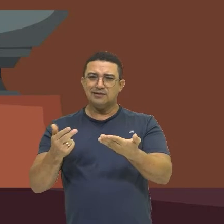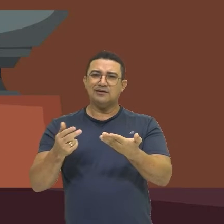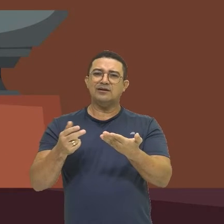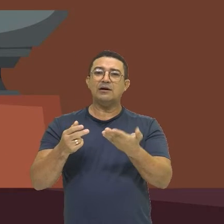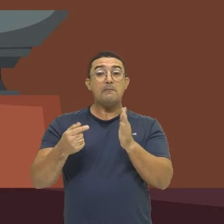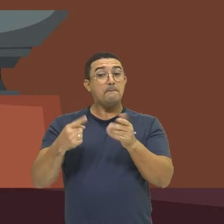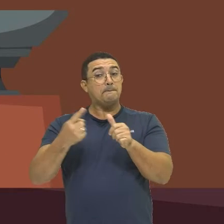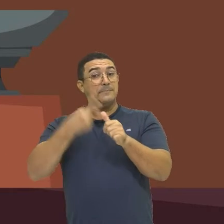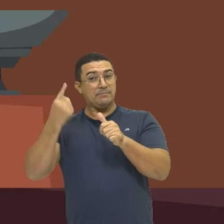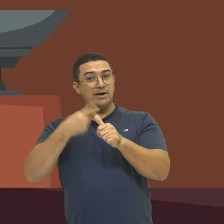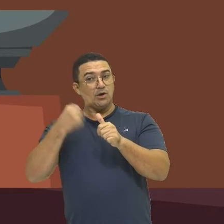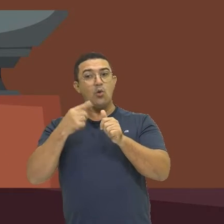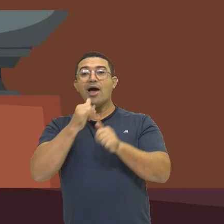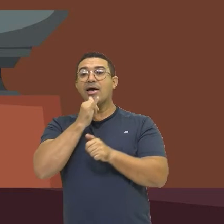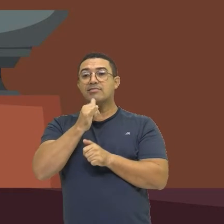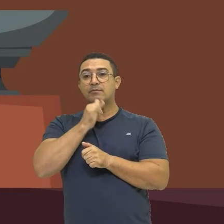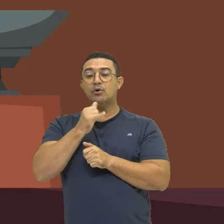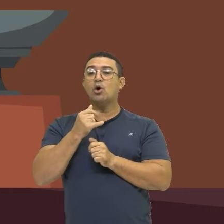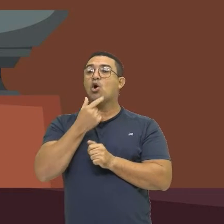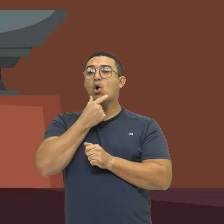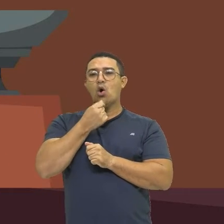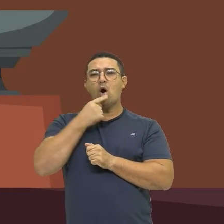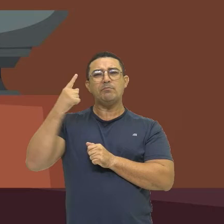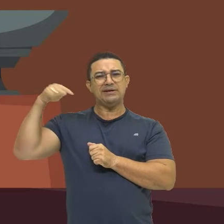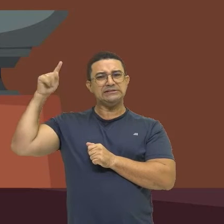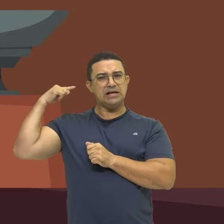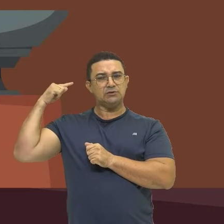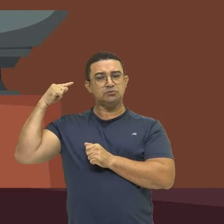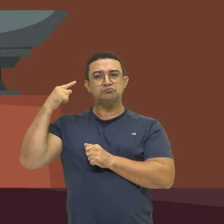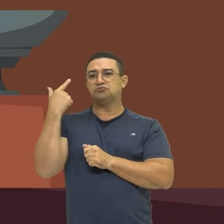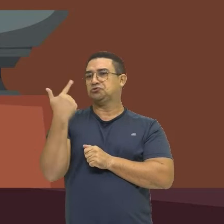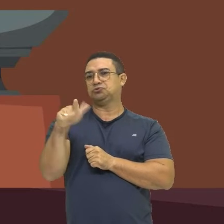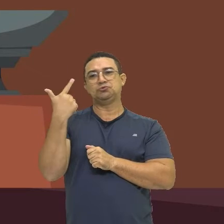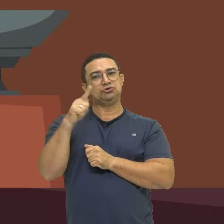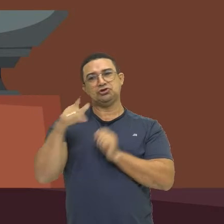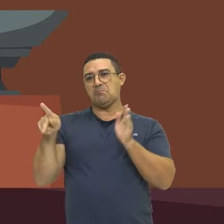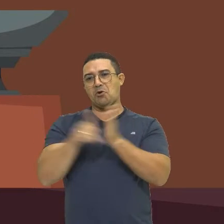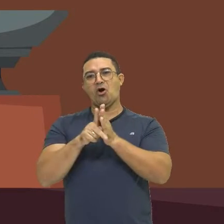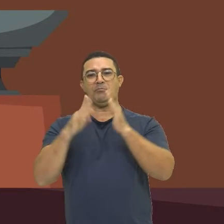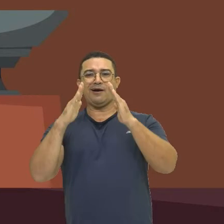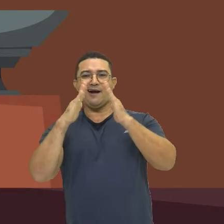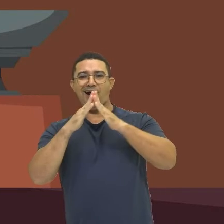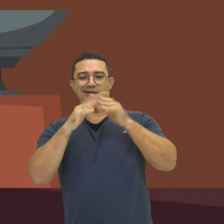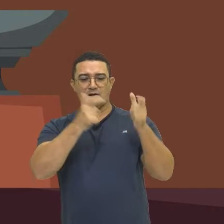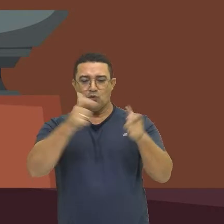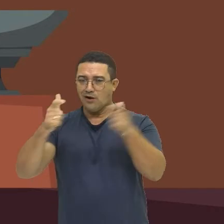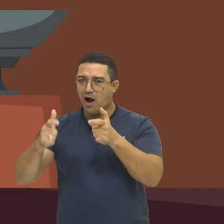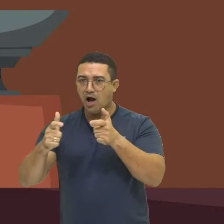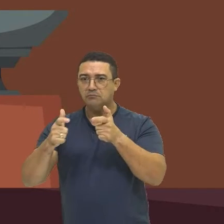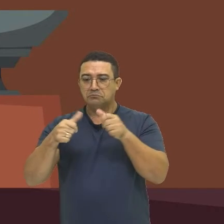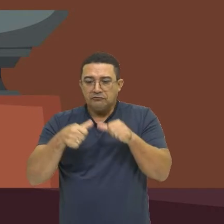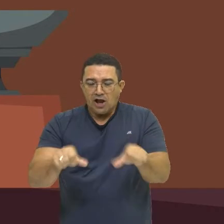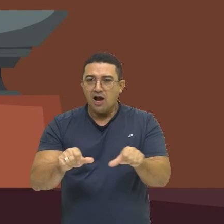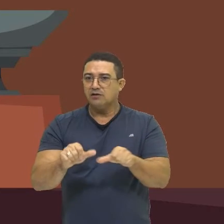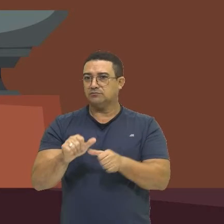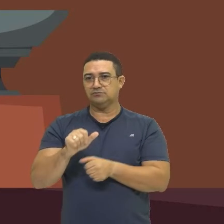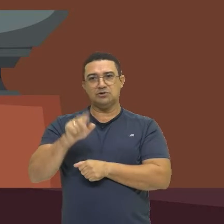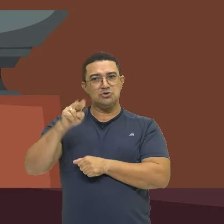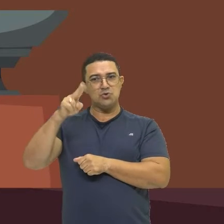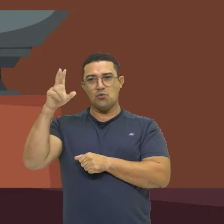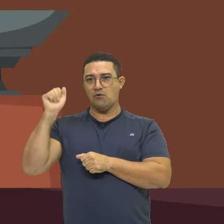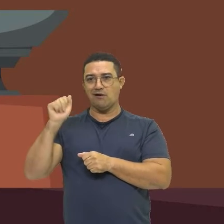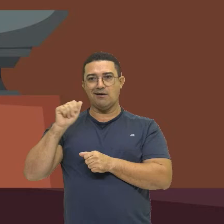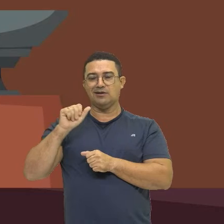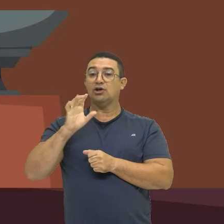Na primeira, o homem era um homem nômade, ele não tinha uma residência, não é verdade? Ele era apenas um